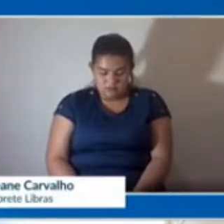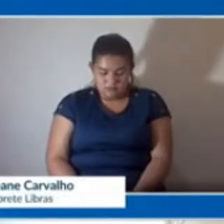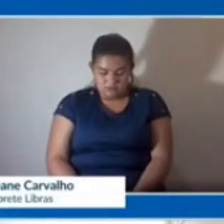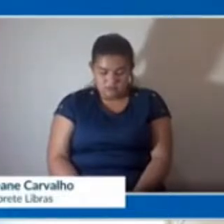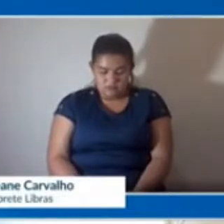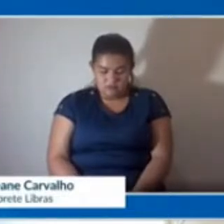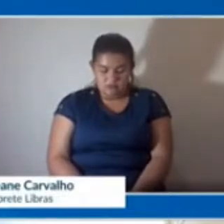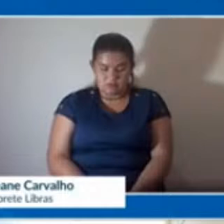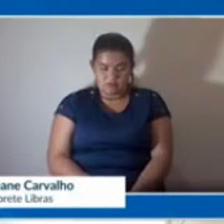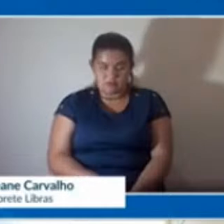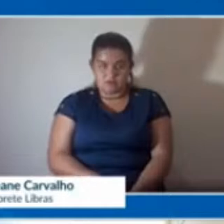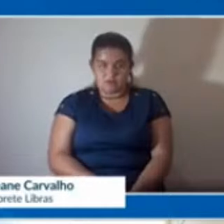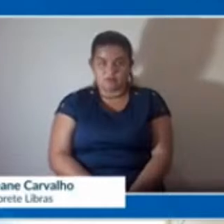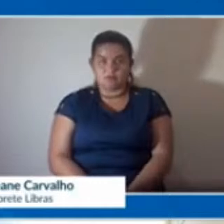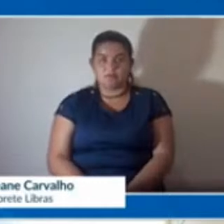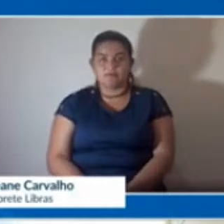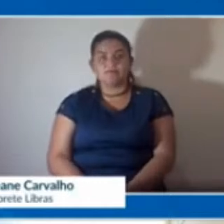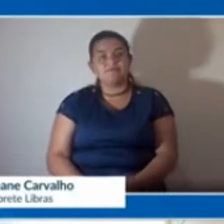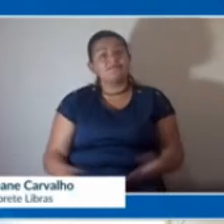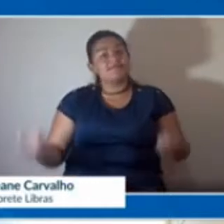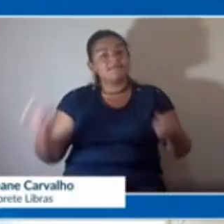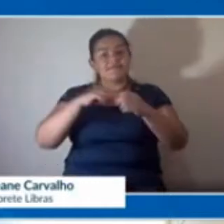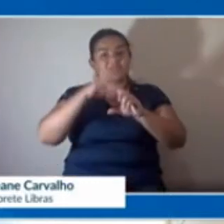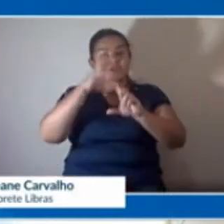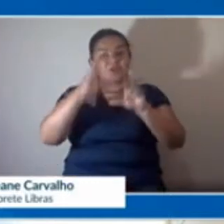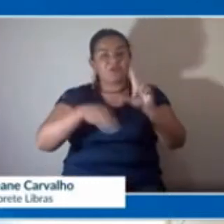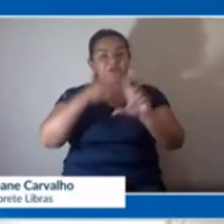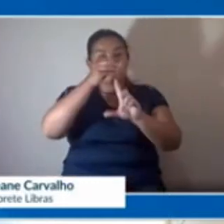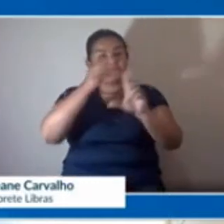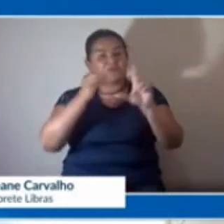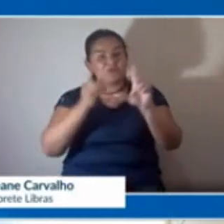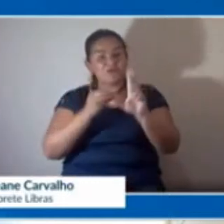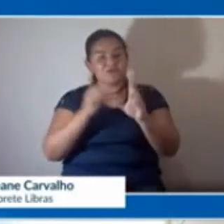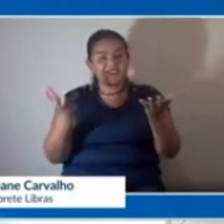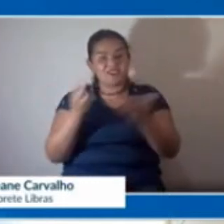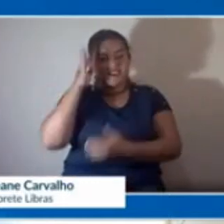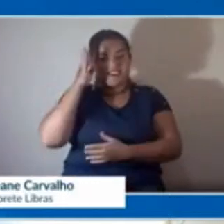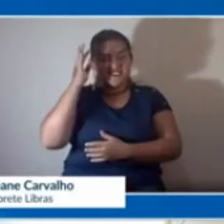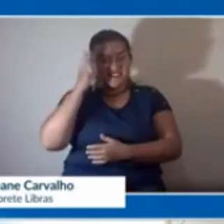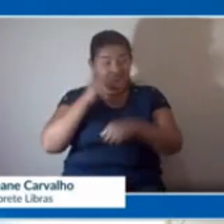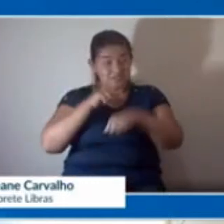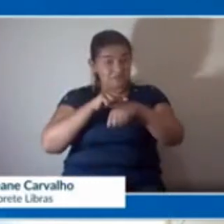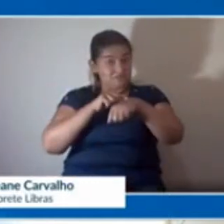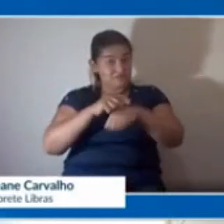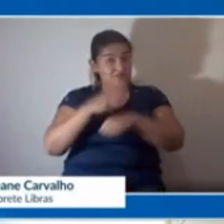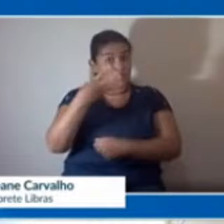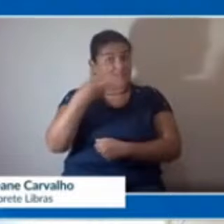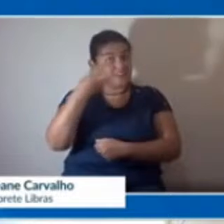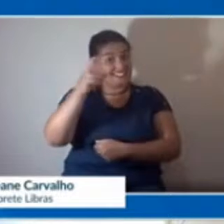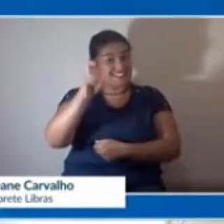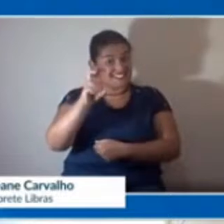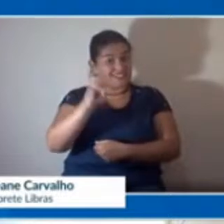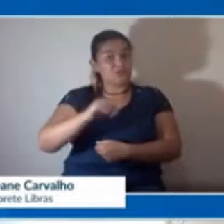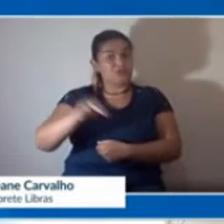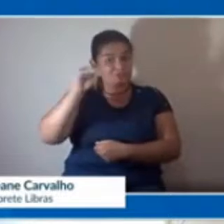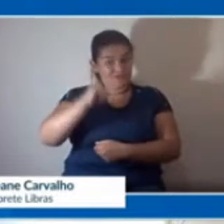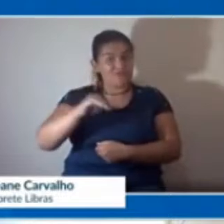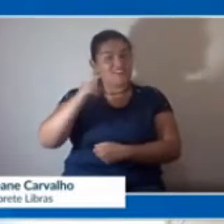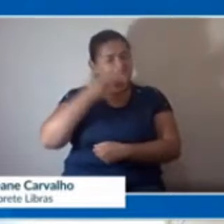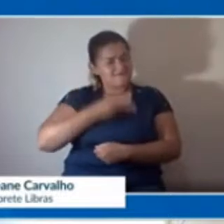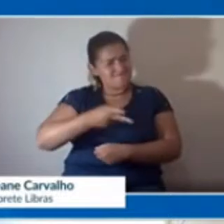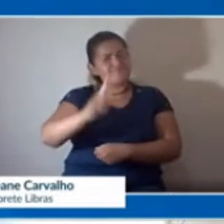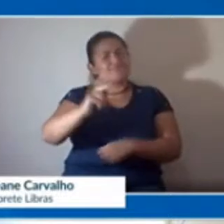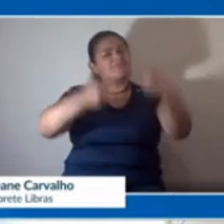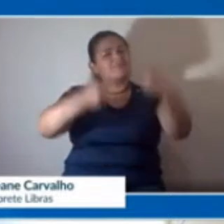Estamos de volta com o Mundo UFG dessa quarta-feira. Agora são 4 horas e 35 minutos e nós vamos continuar a